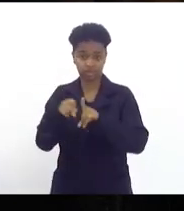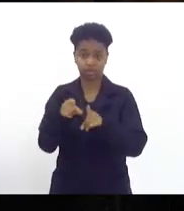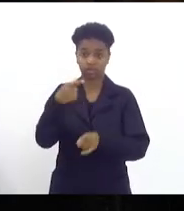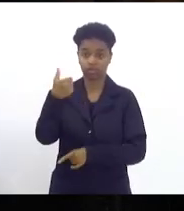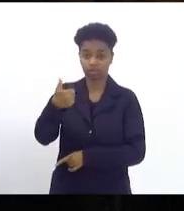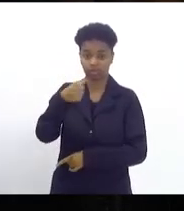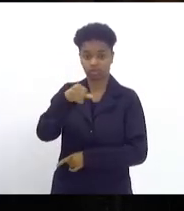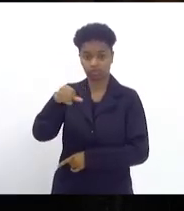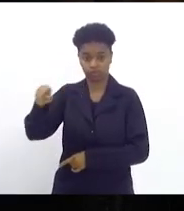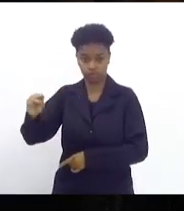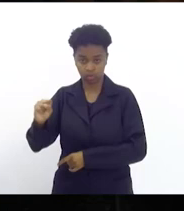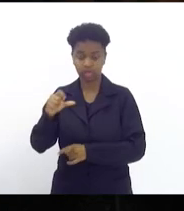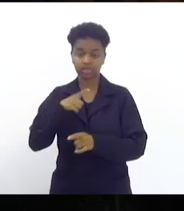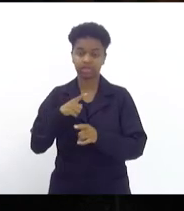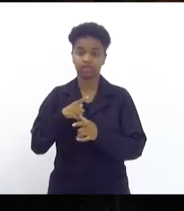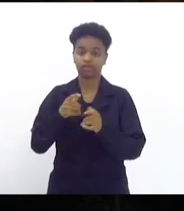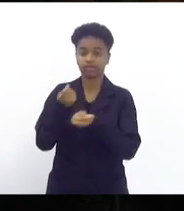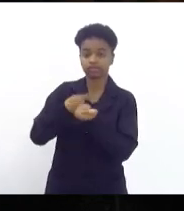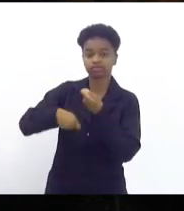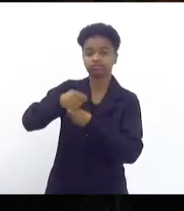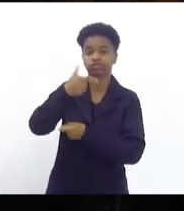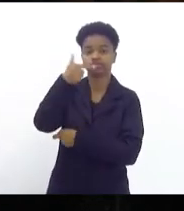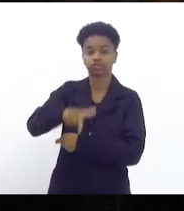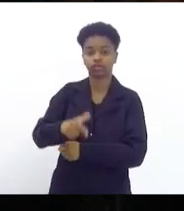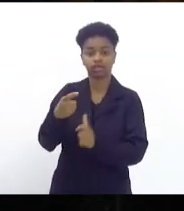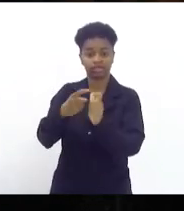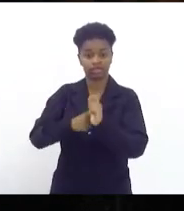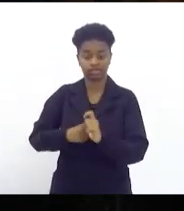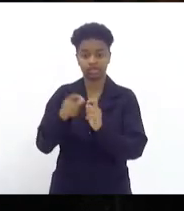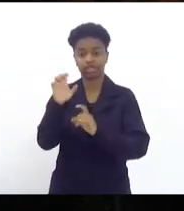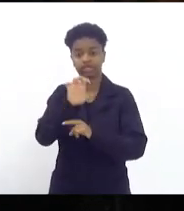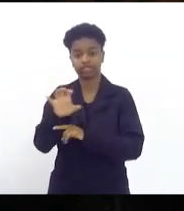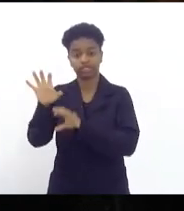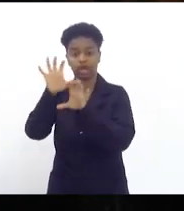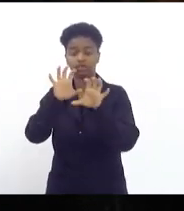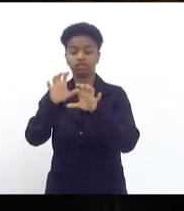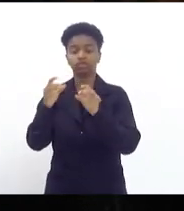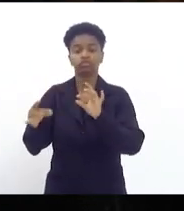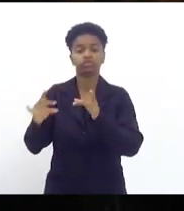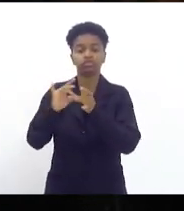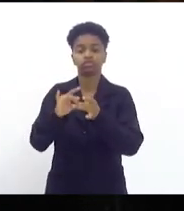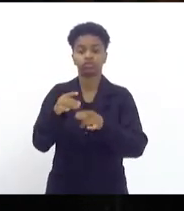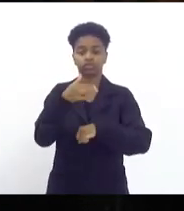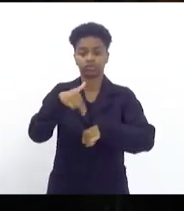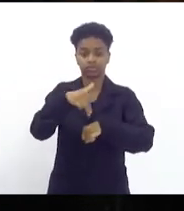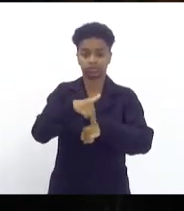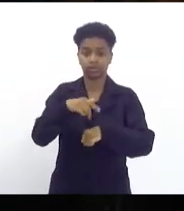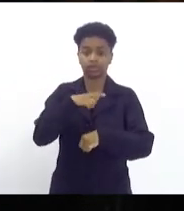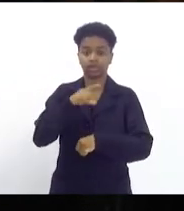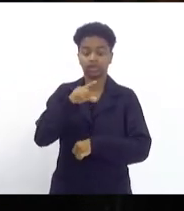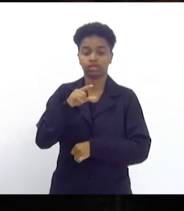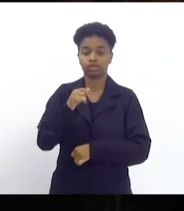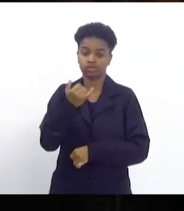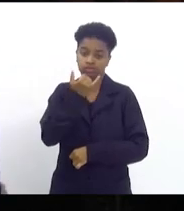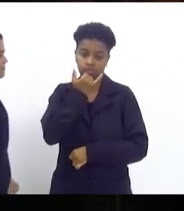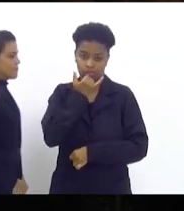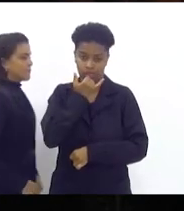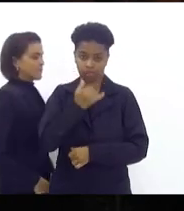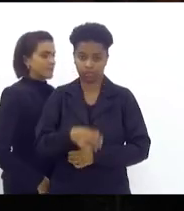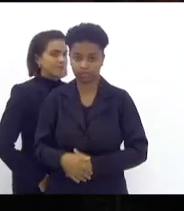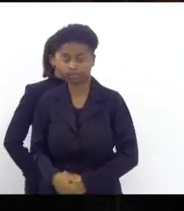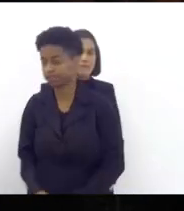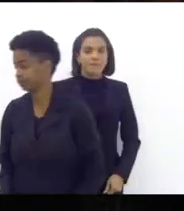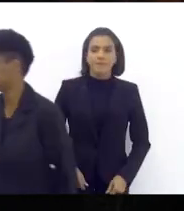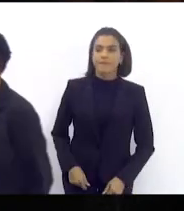dívidas dos Estados com a união se juro foi dois pontos 14 desculpe esse